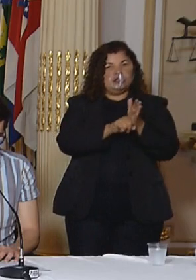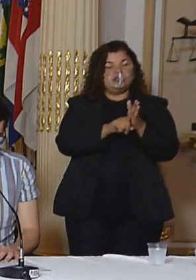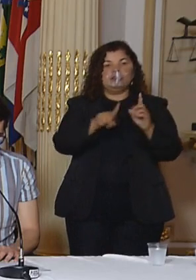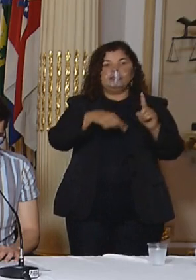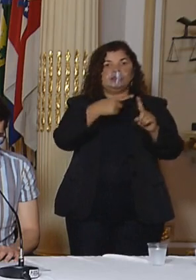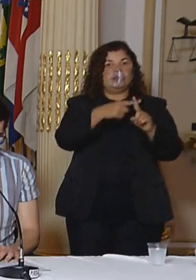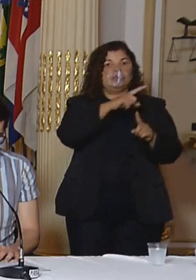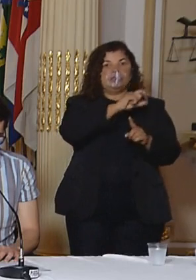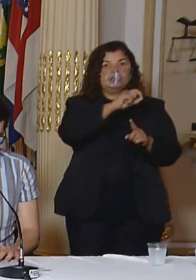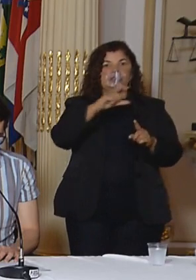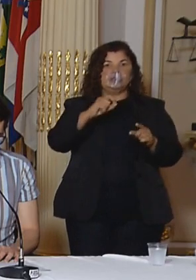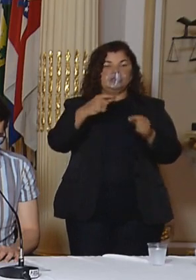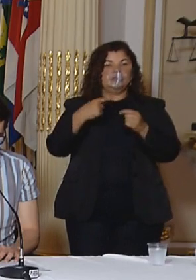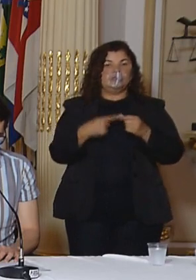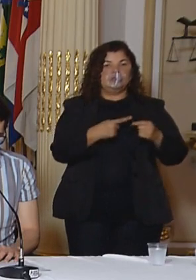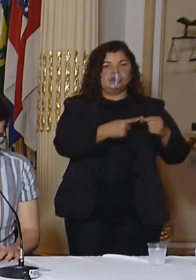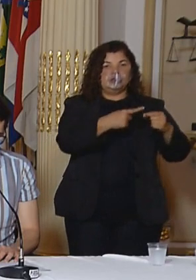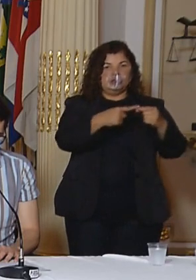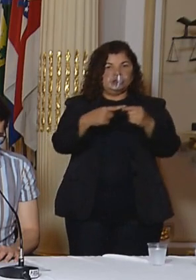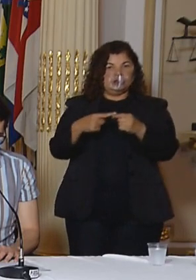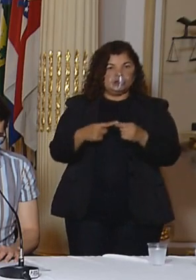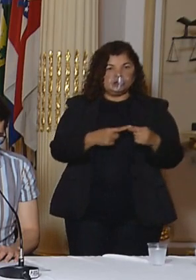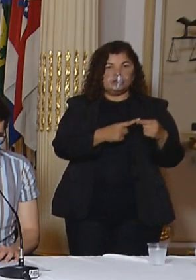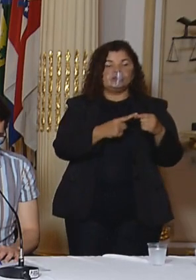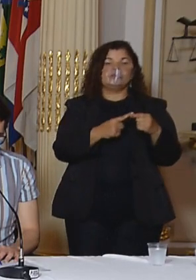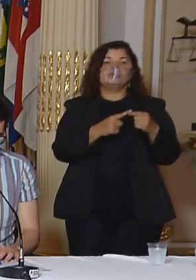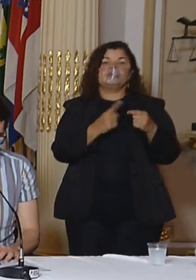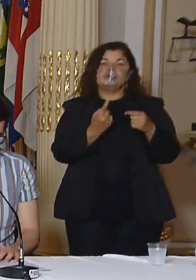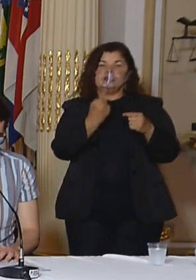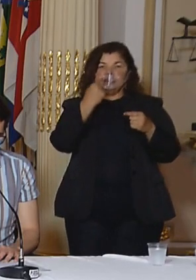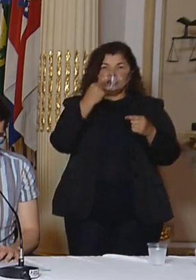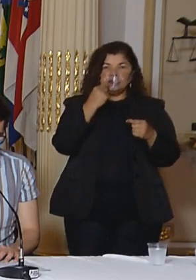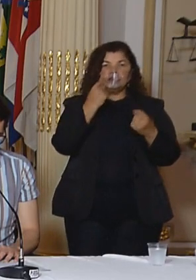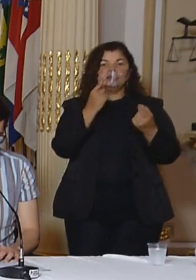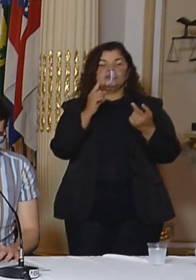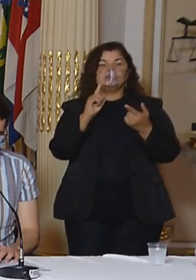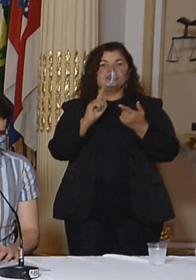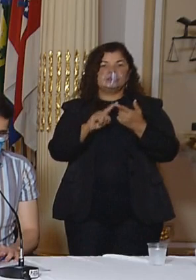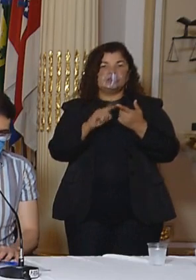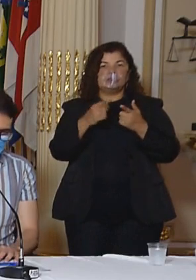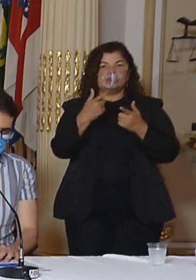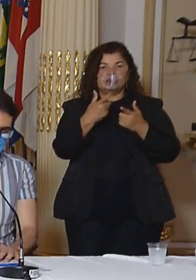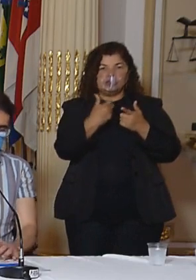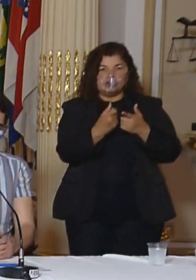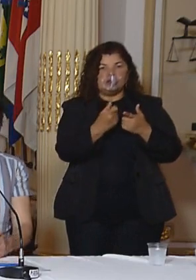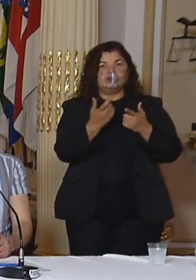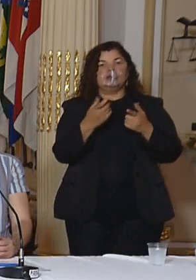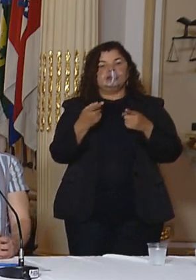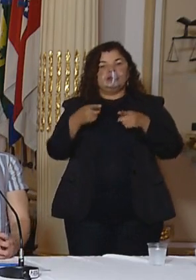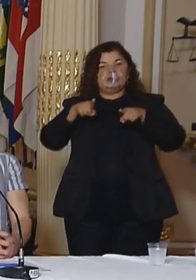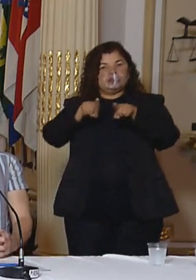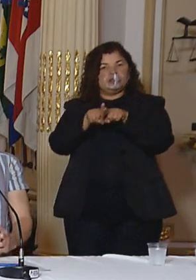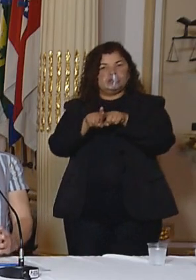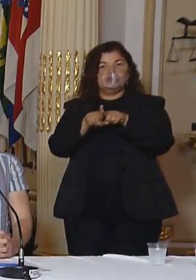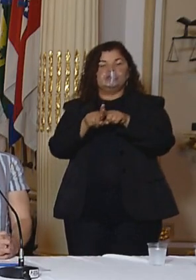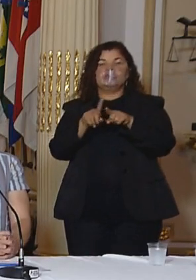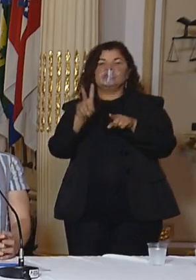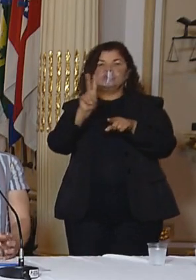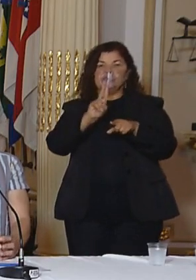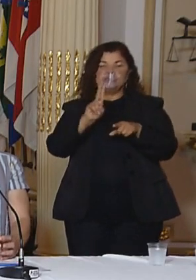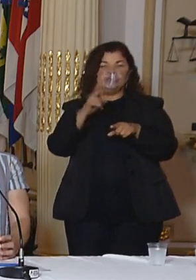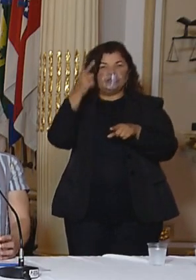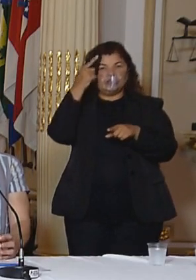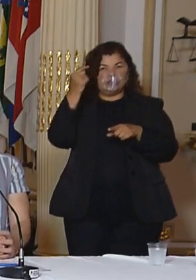municípios. Esses testes, também testes moleculares, também numa parceria com a Universidade Federal,